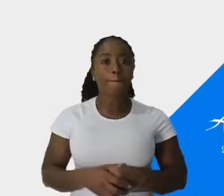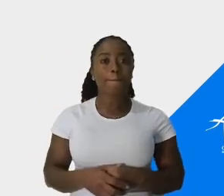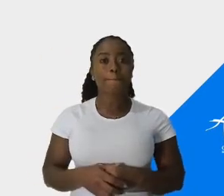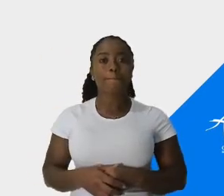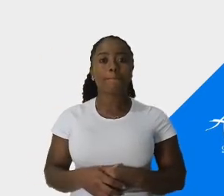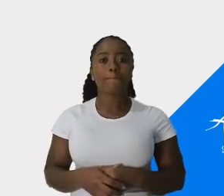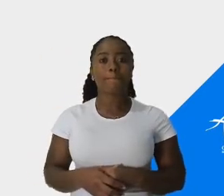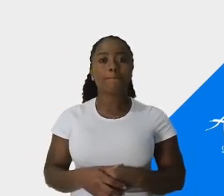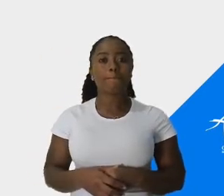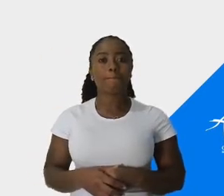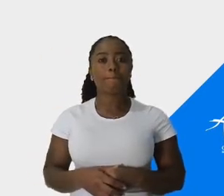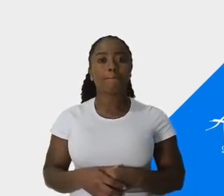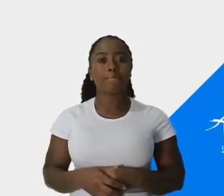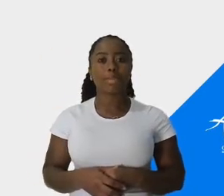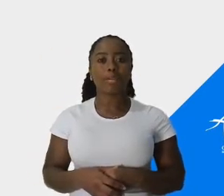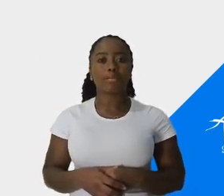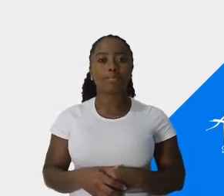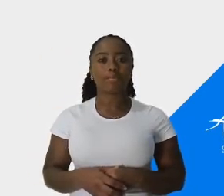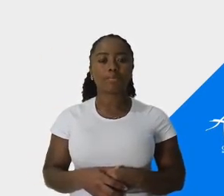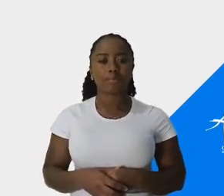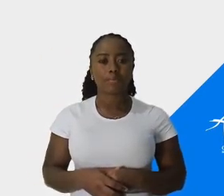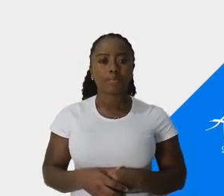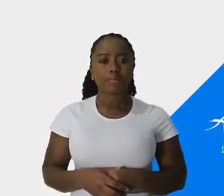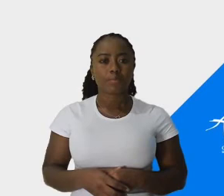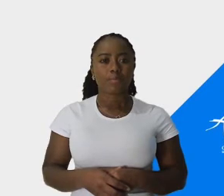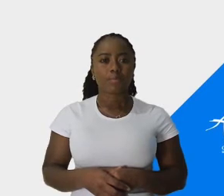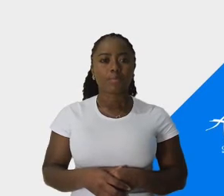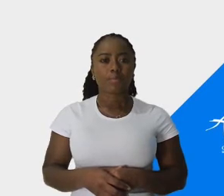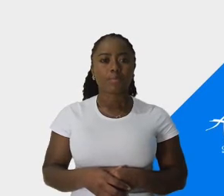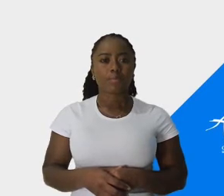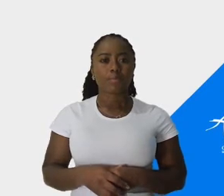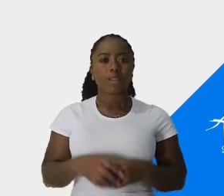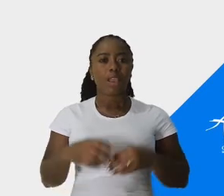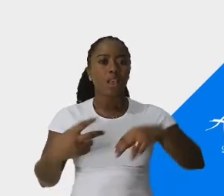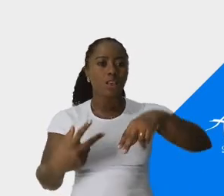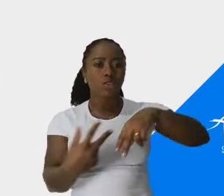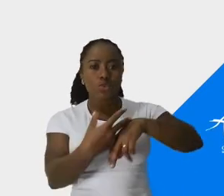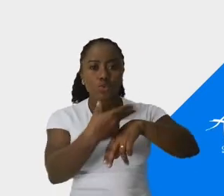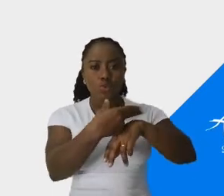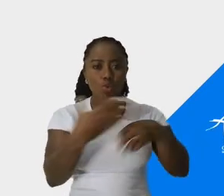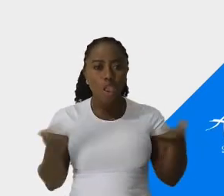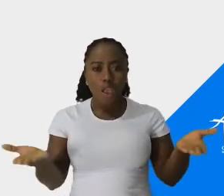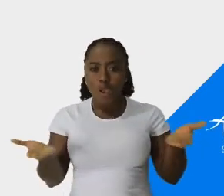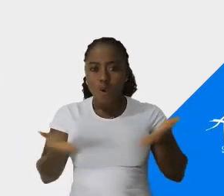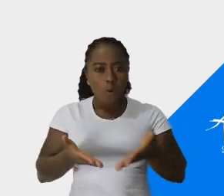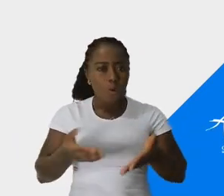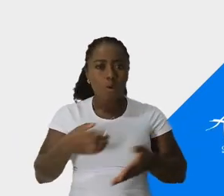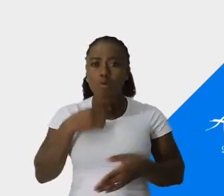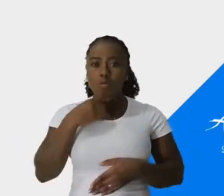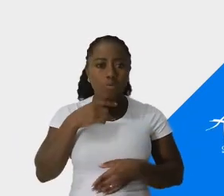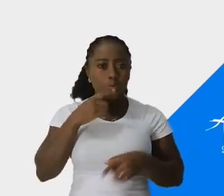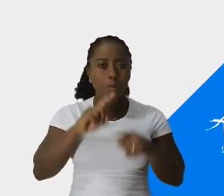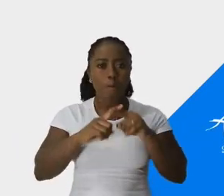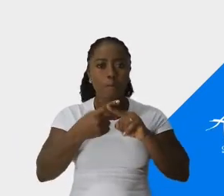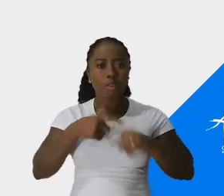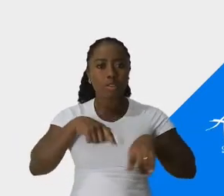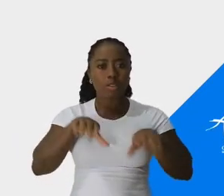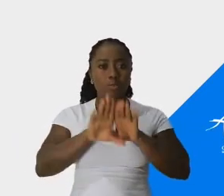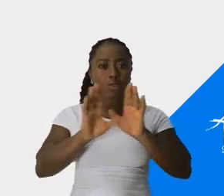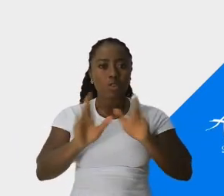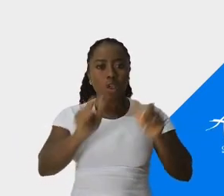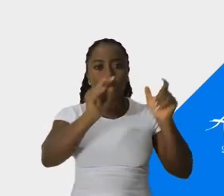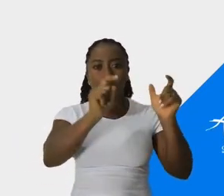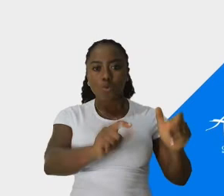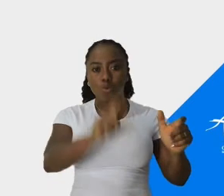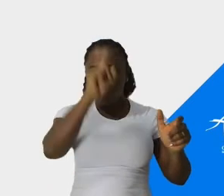paciente aqui ele não vai fazer a cirurgia da epilepsia agora. Ele vai para centro cirúrgico, para uma unidade de hemodinâmica, só para fazer